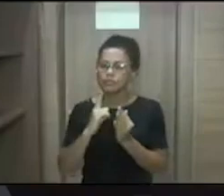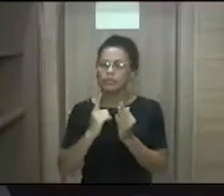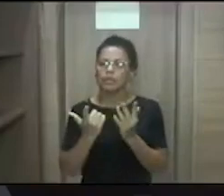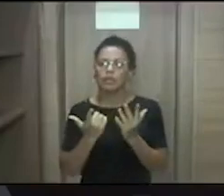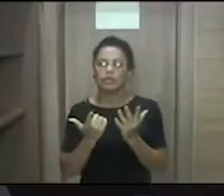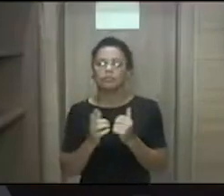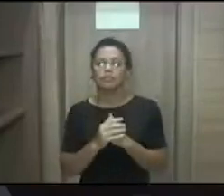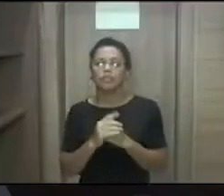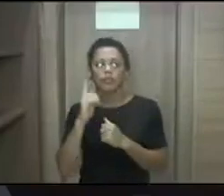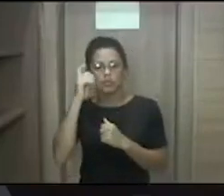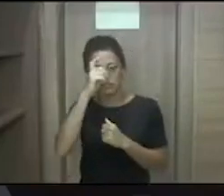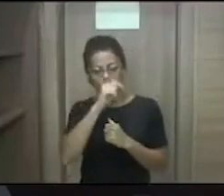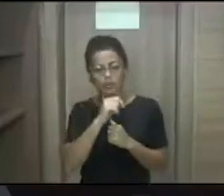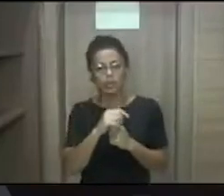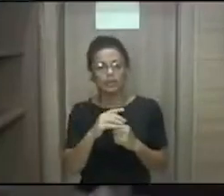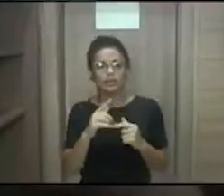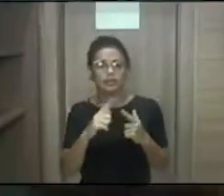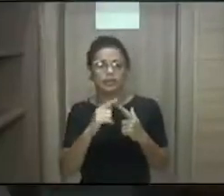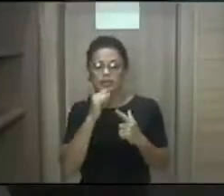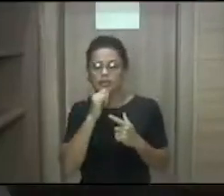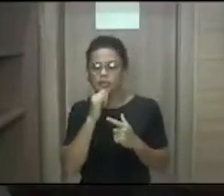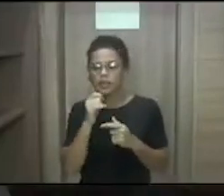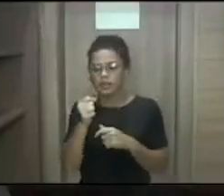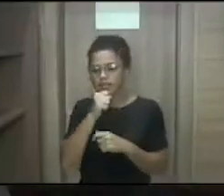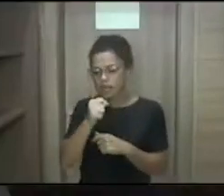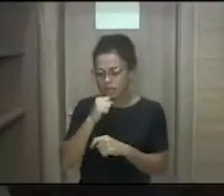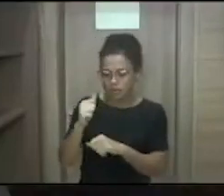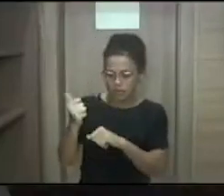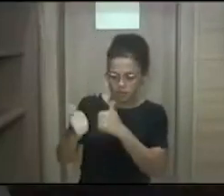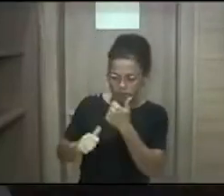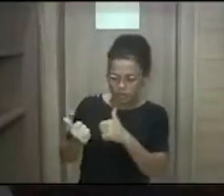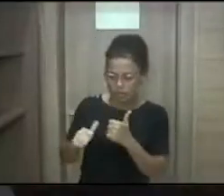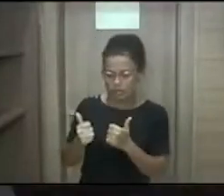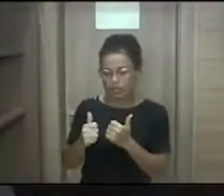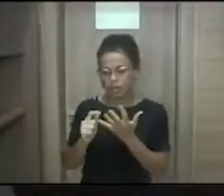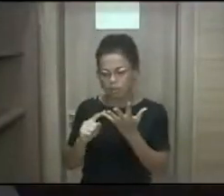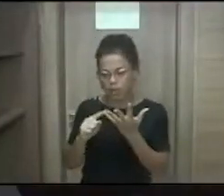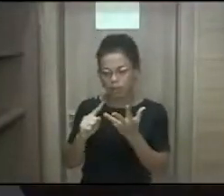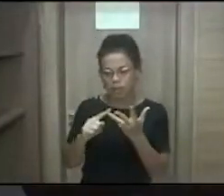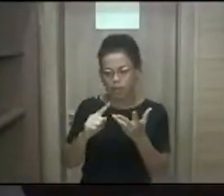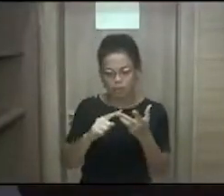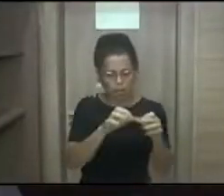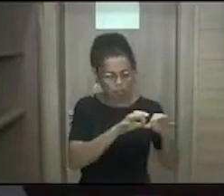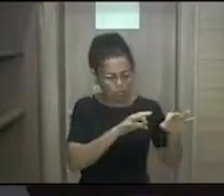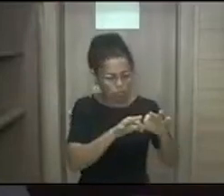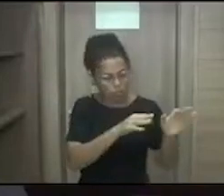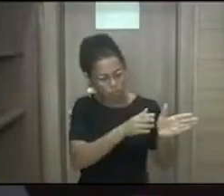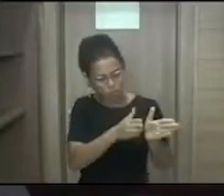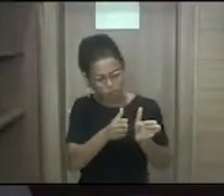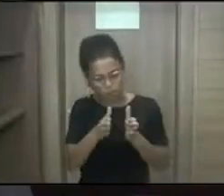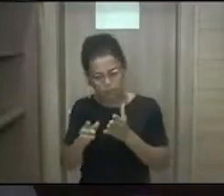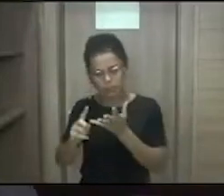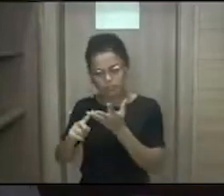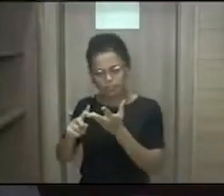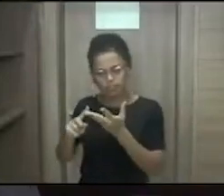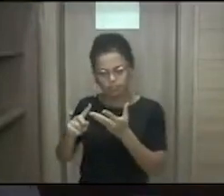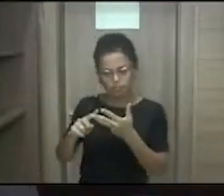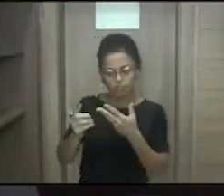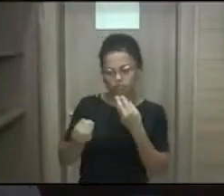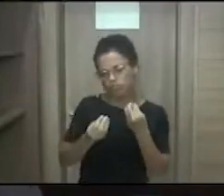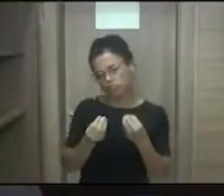tecnológico, né? Revisão de entrevista, das observações, toda a organização desse material empírico imenso,